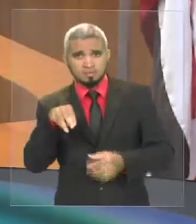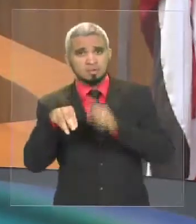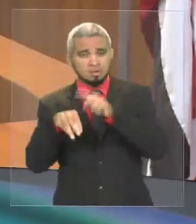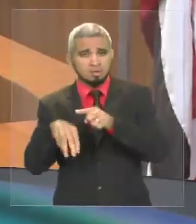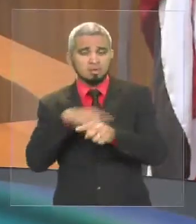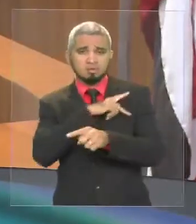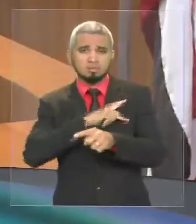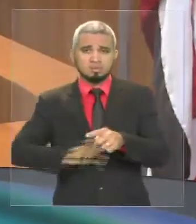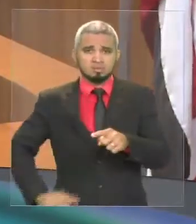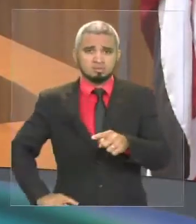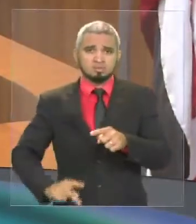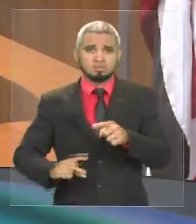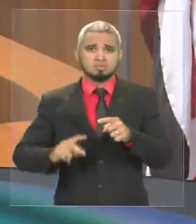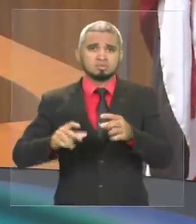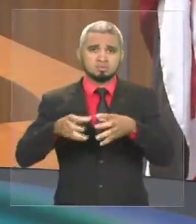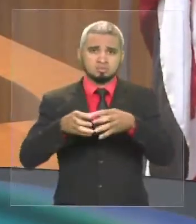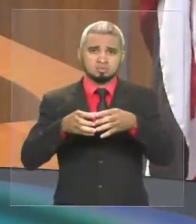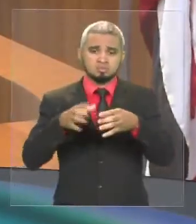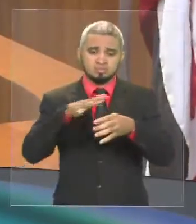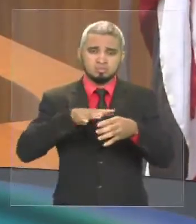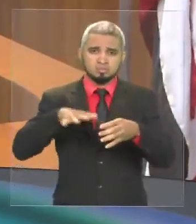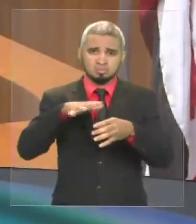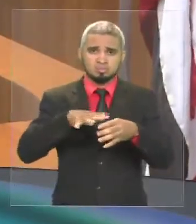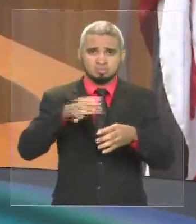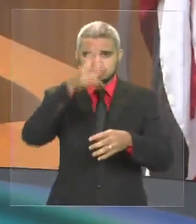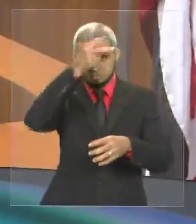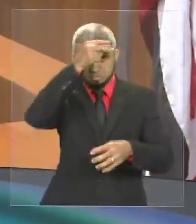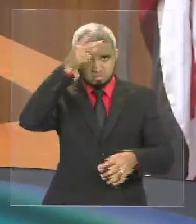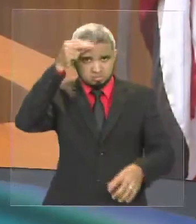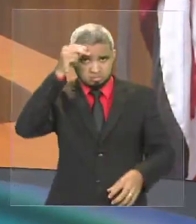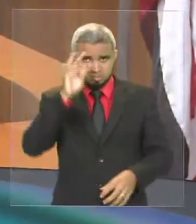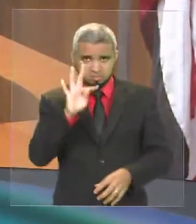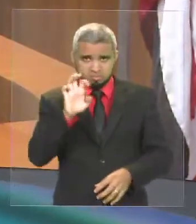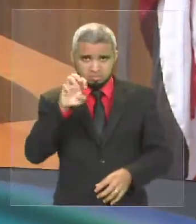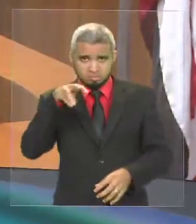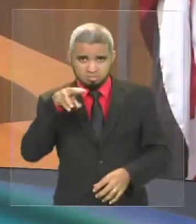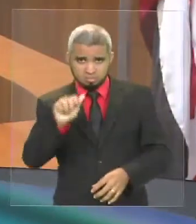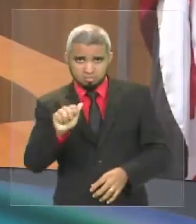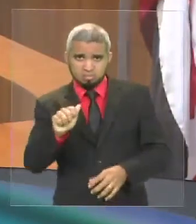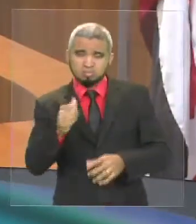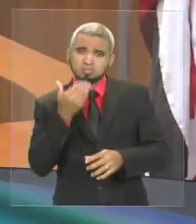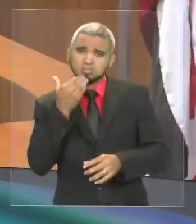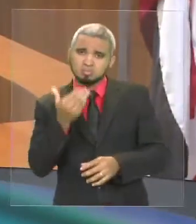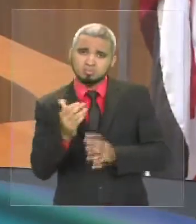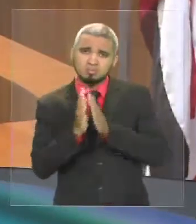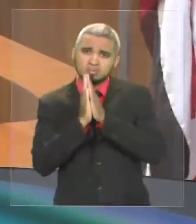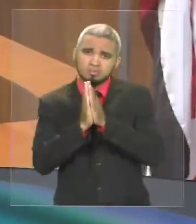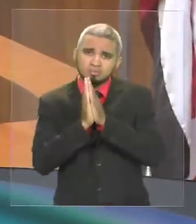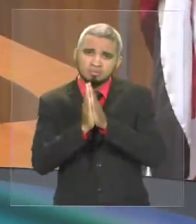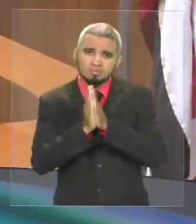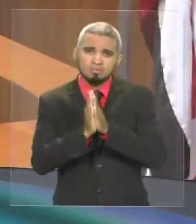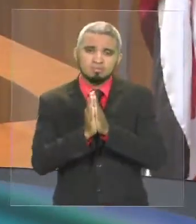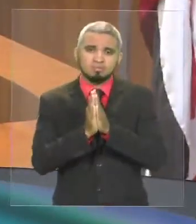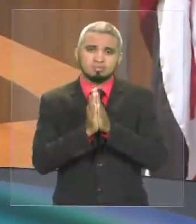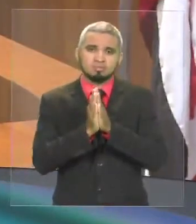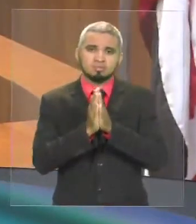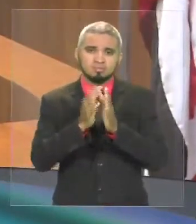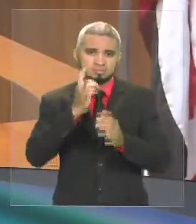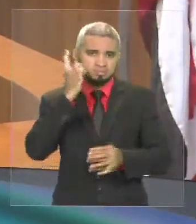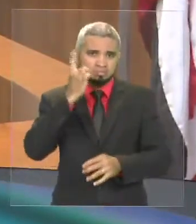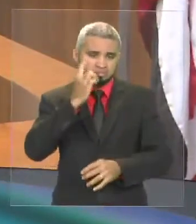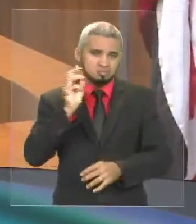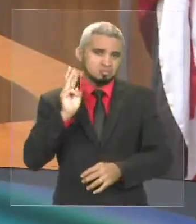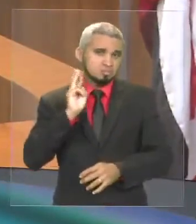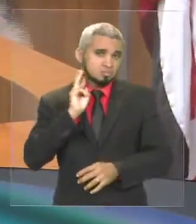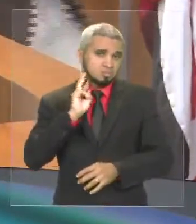da Federação dos Municípios do Maranhão, o prefeito Tema. Portanto, o apelo que continuo fazendo a essa casa, deputado Hélio do Curso, é